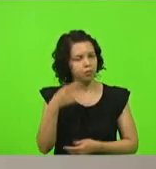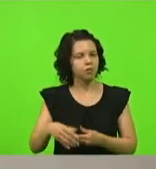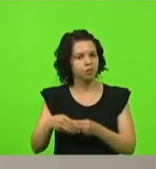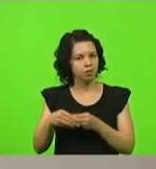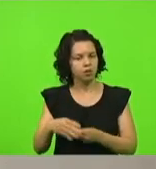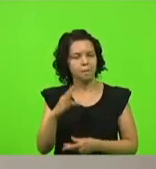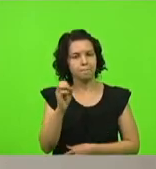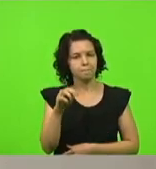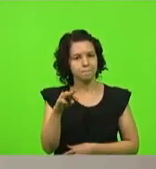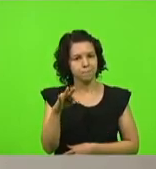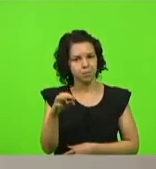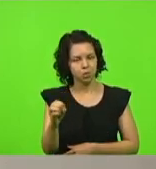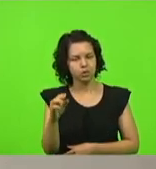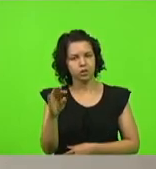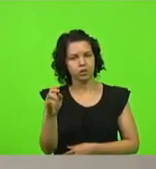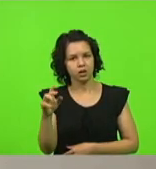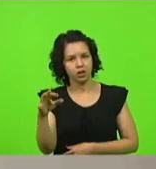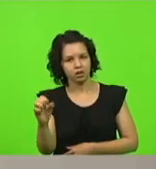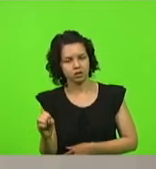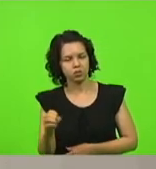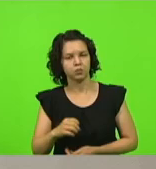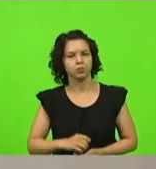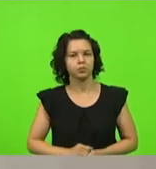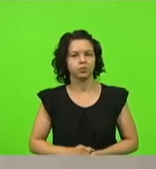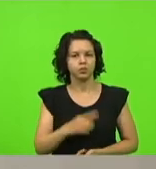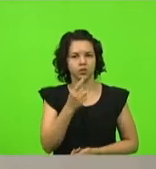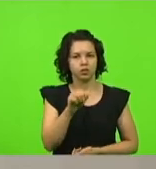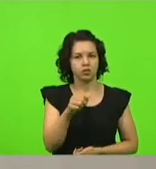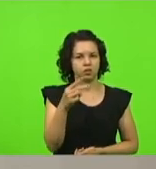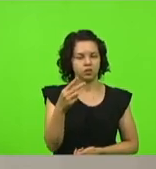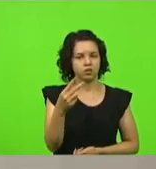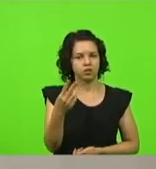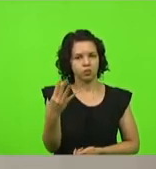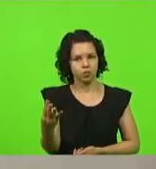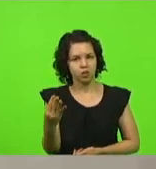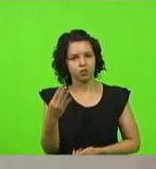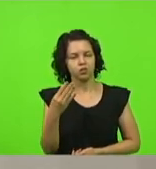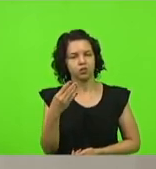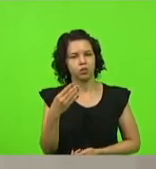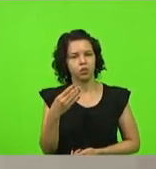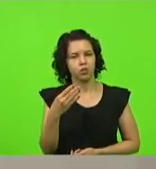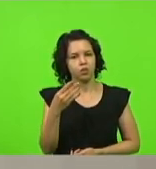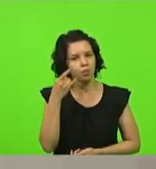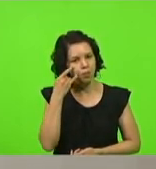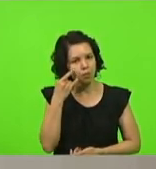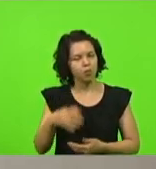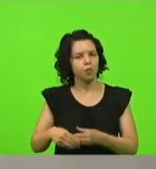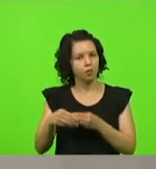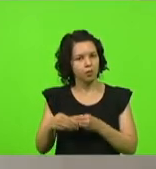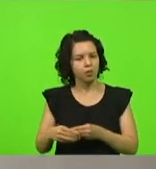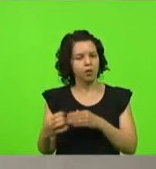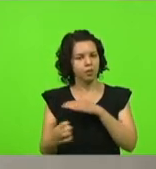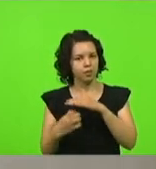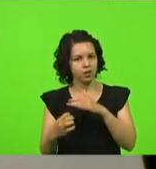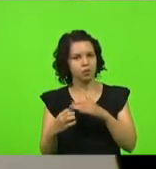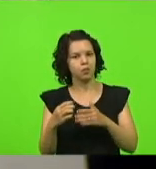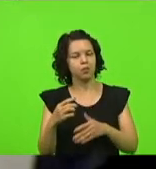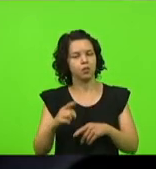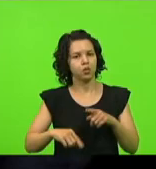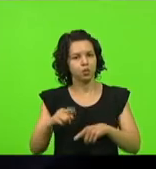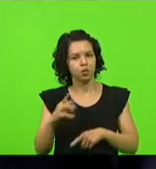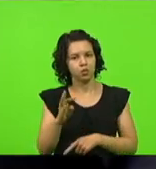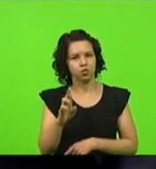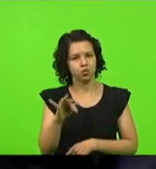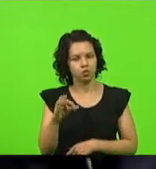Atacado e Varejo. Moção 1134, autor deputado Mauro de Nadal, cumprimentando a empresa Produtos Brustos. Todas